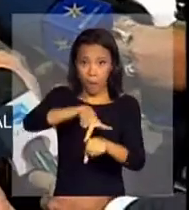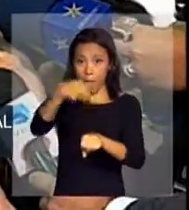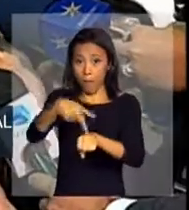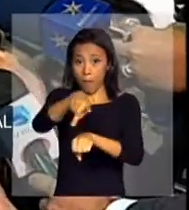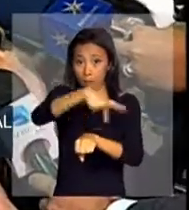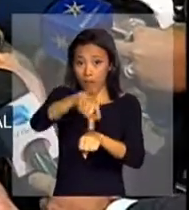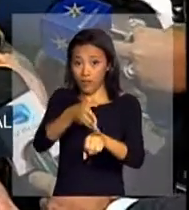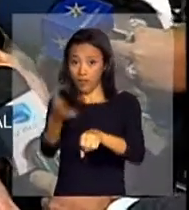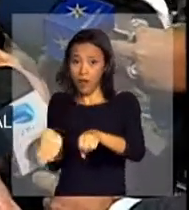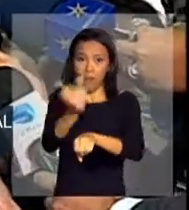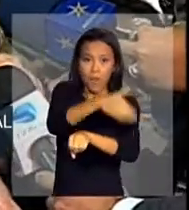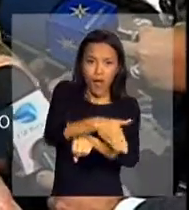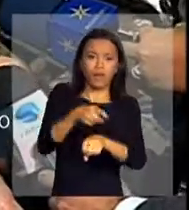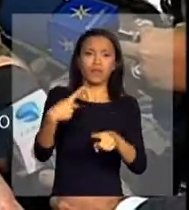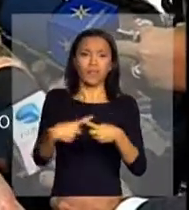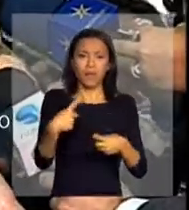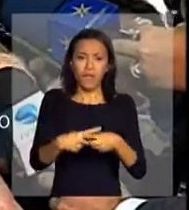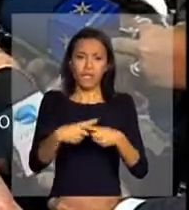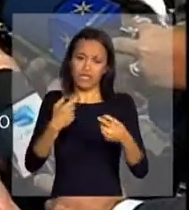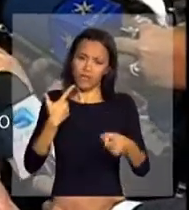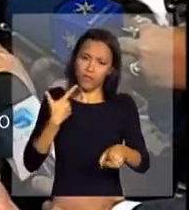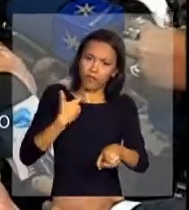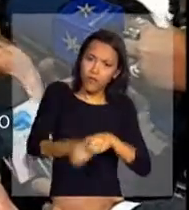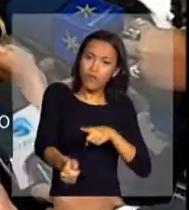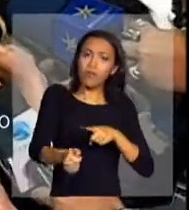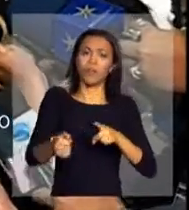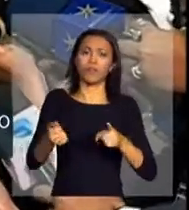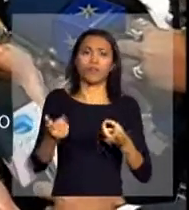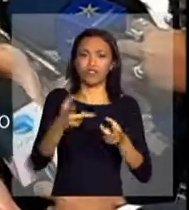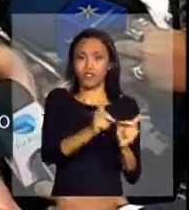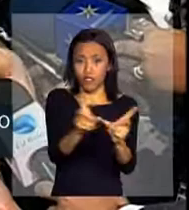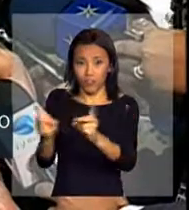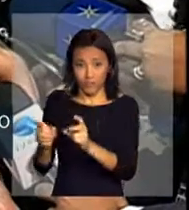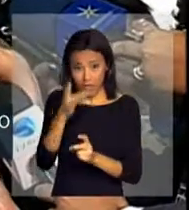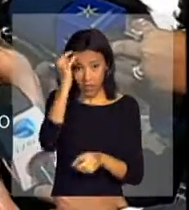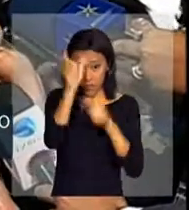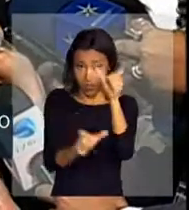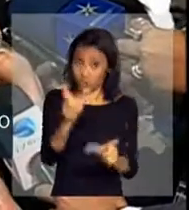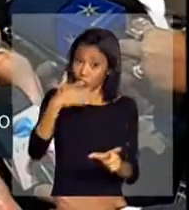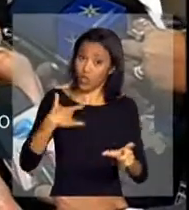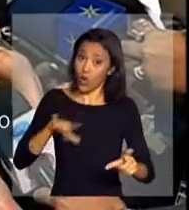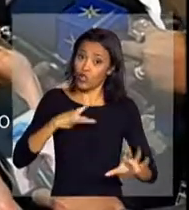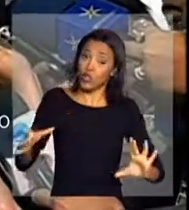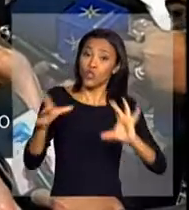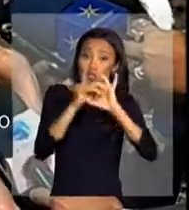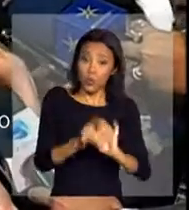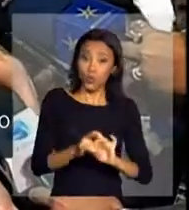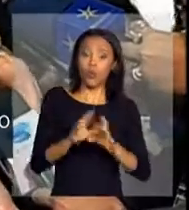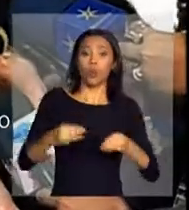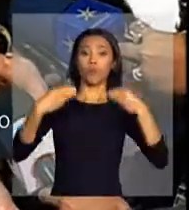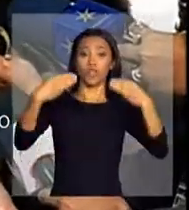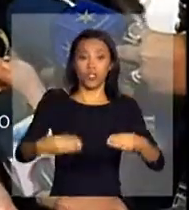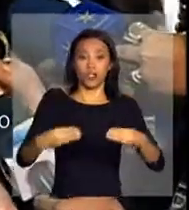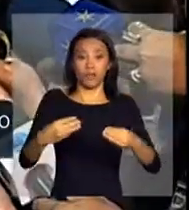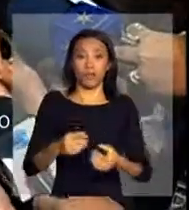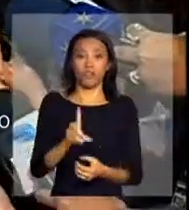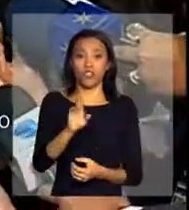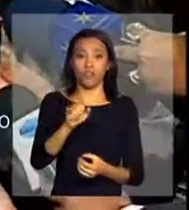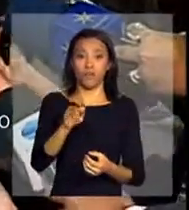ao tráfico de pessoas se casa perfeitamente com o plano de fronteiras que nós temos desenvolvido em conjunto com o Ministério da Defesa e com outros ministérios.